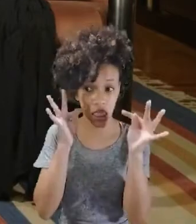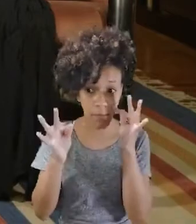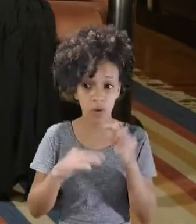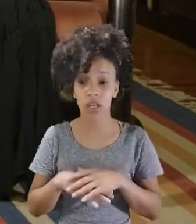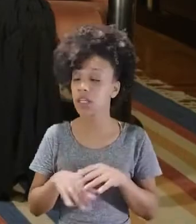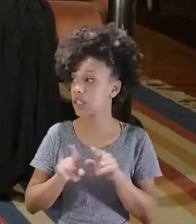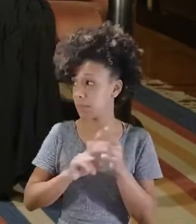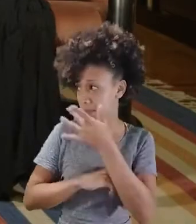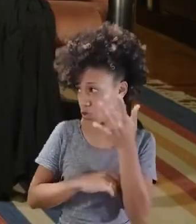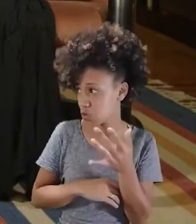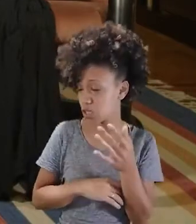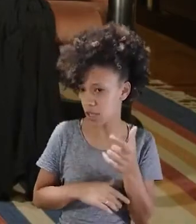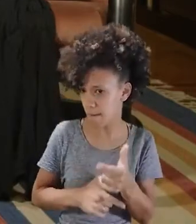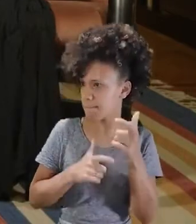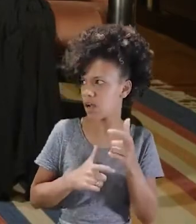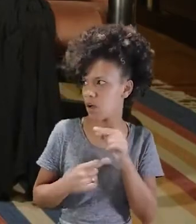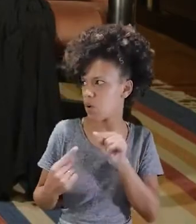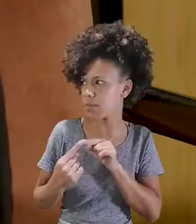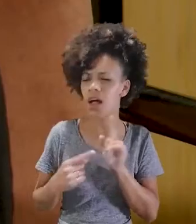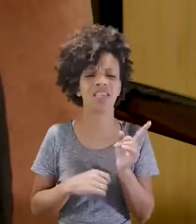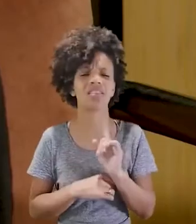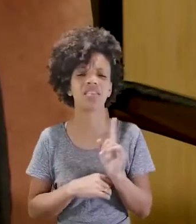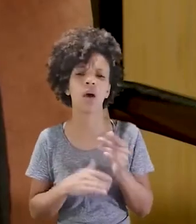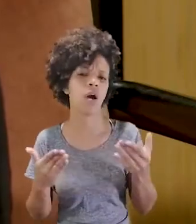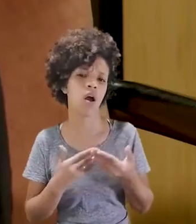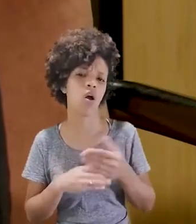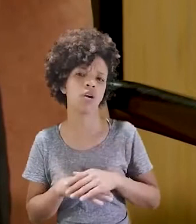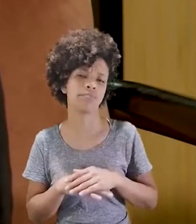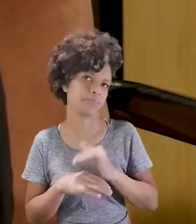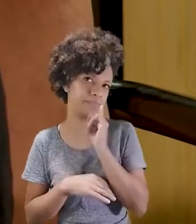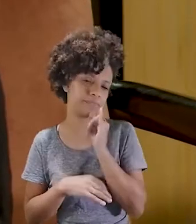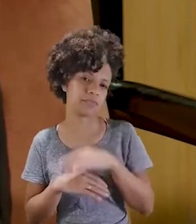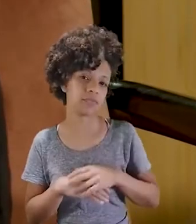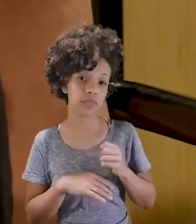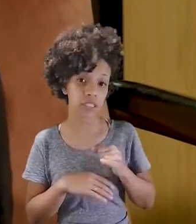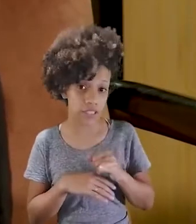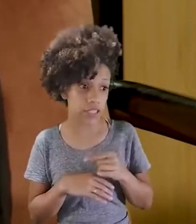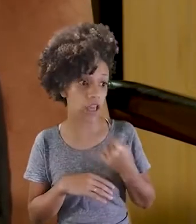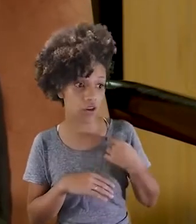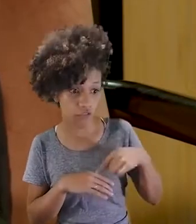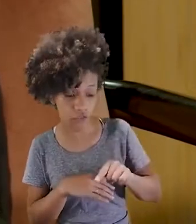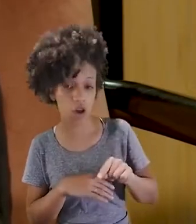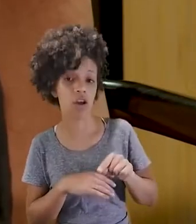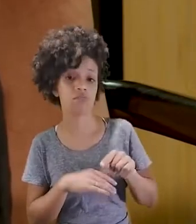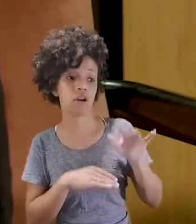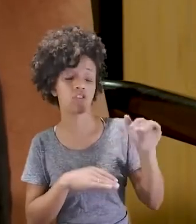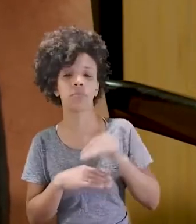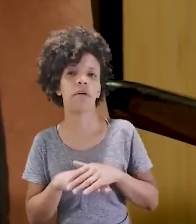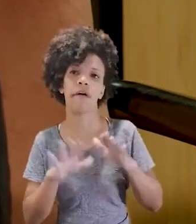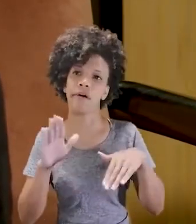e certeza se for para matar tem um carro para matar ou não Não agora geralmente vamos supor seu que chamei Alice eu que fui reclamar